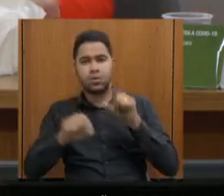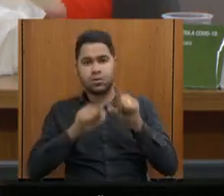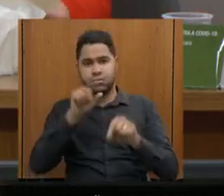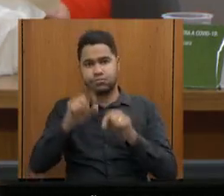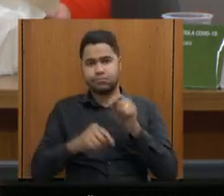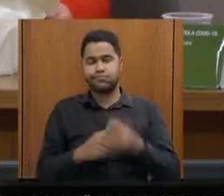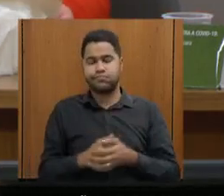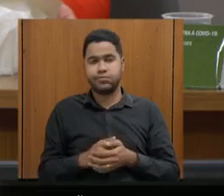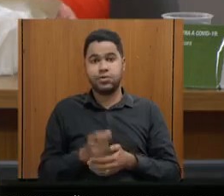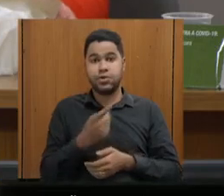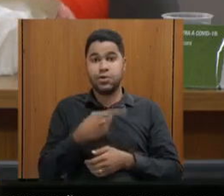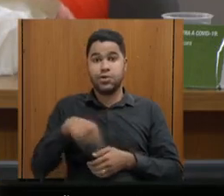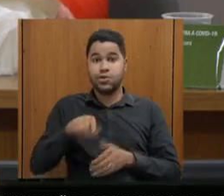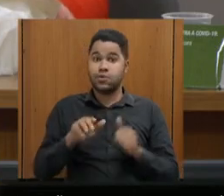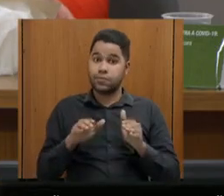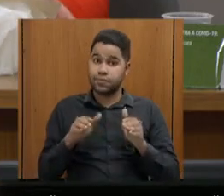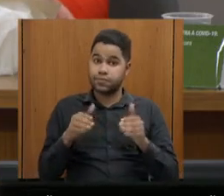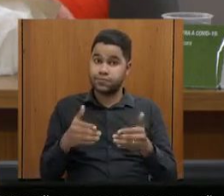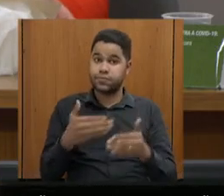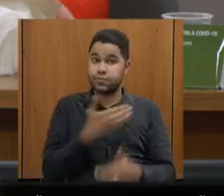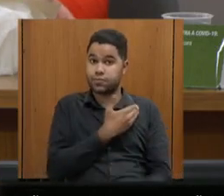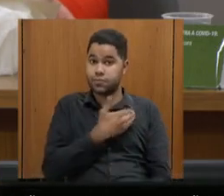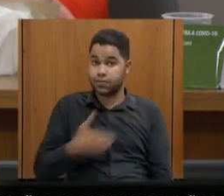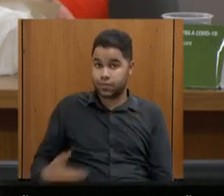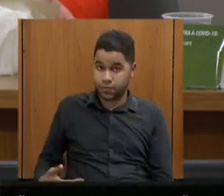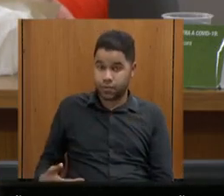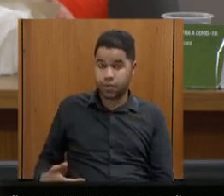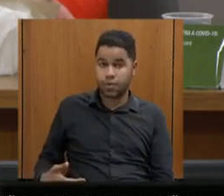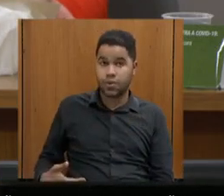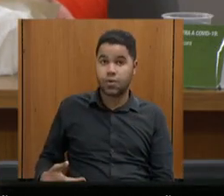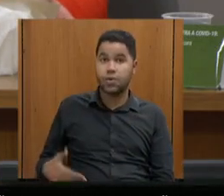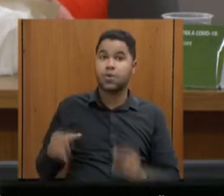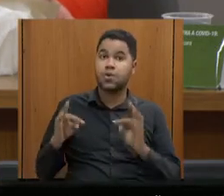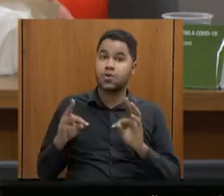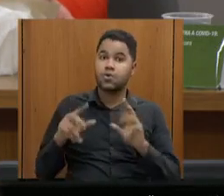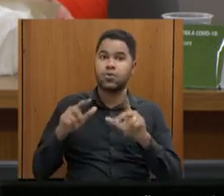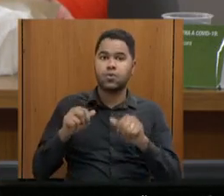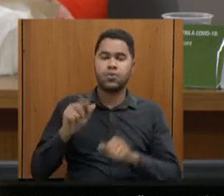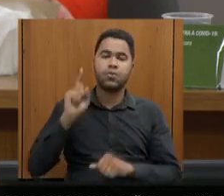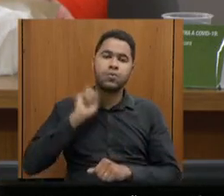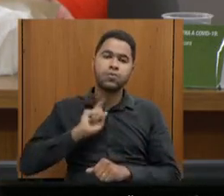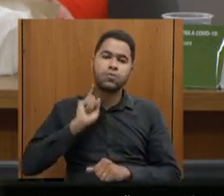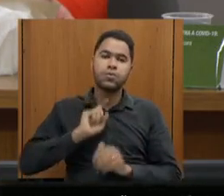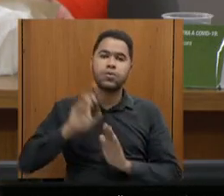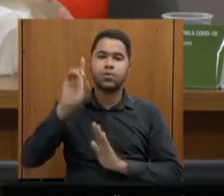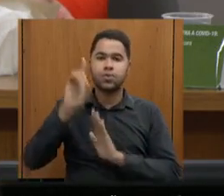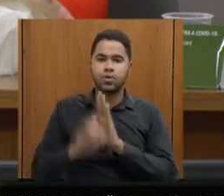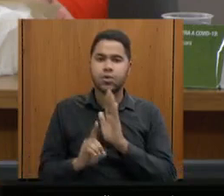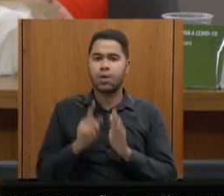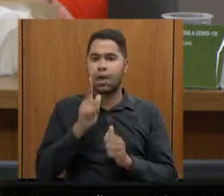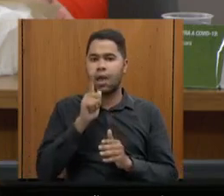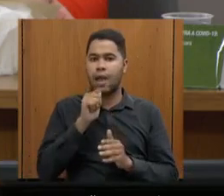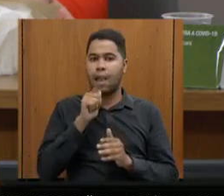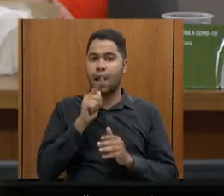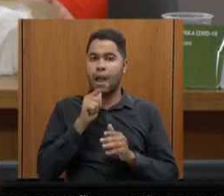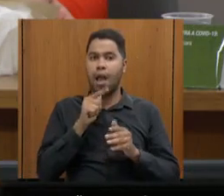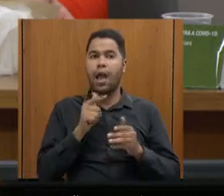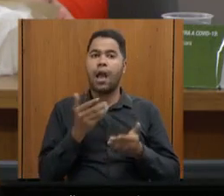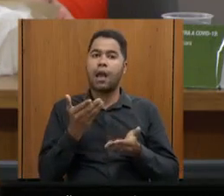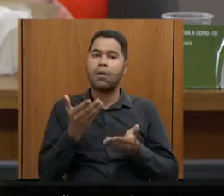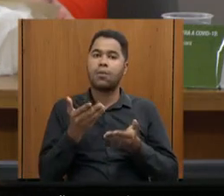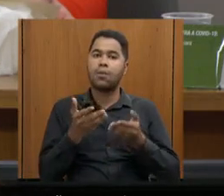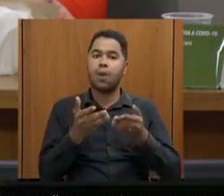e o que a gente foca enquanto o governo é que todo Mineiro tenha direito à água tratada e esgoto